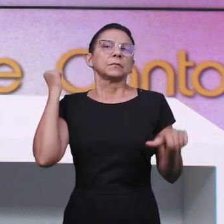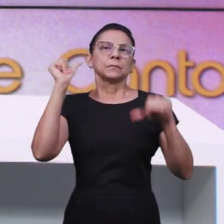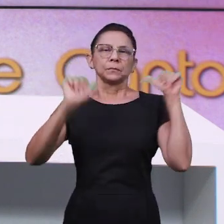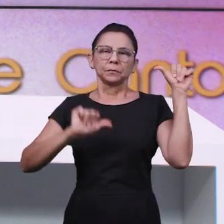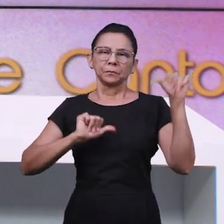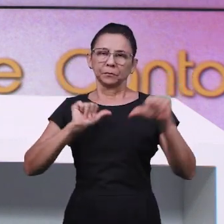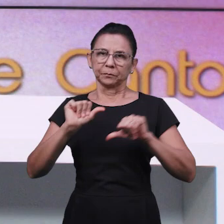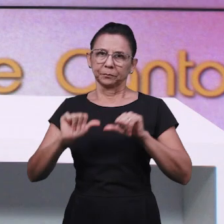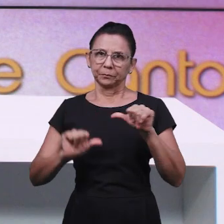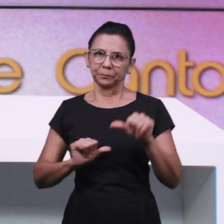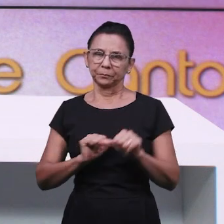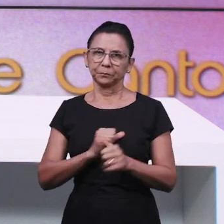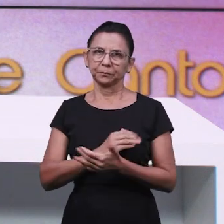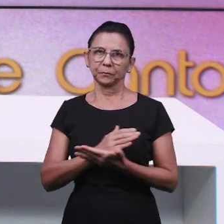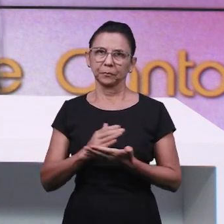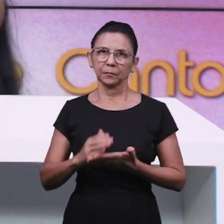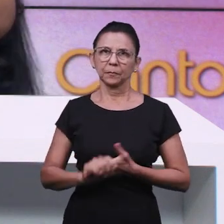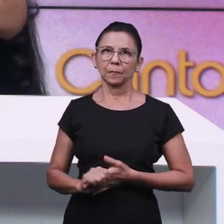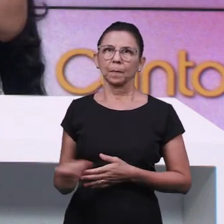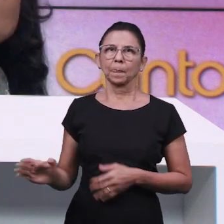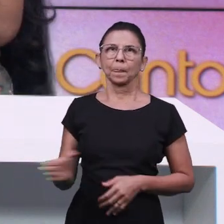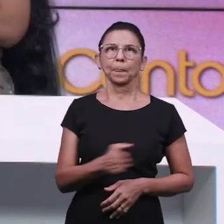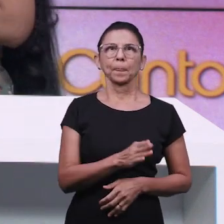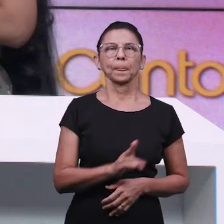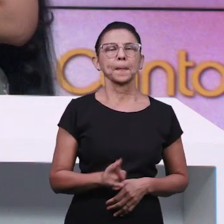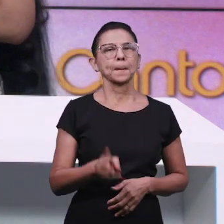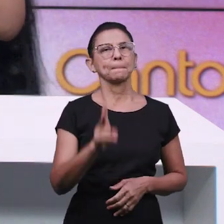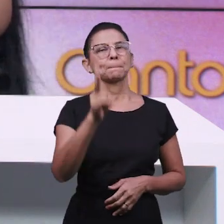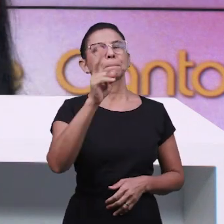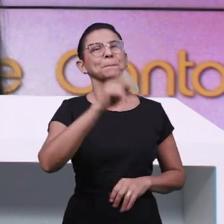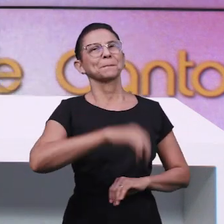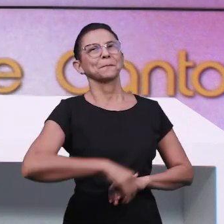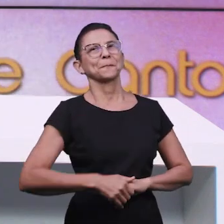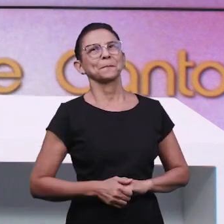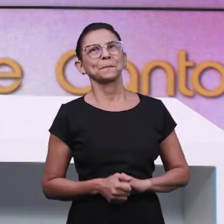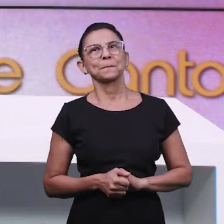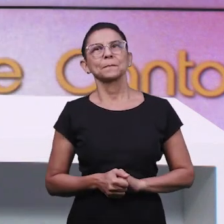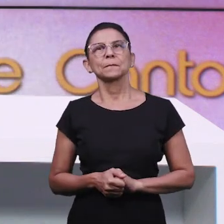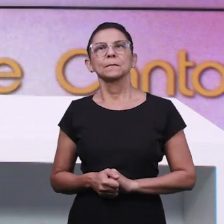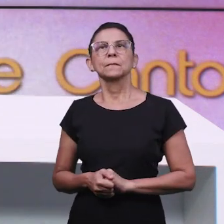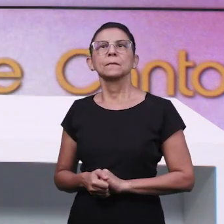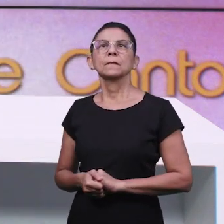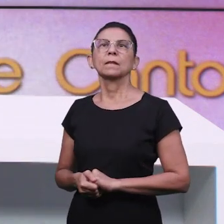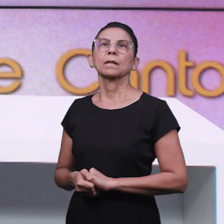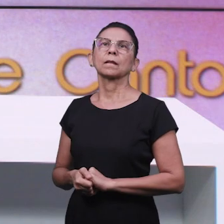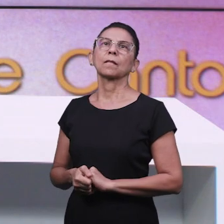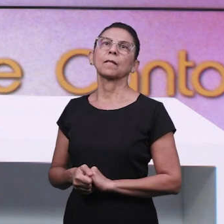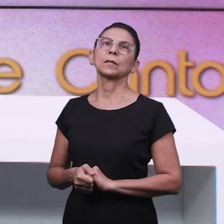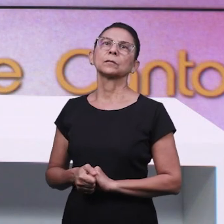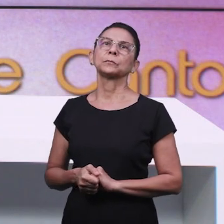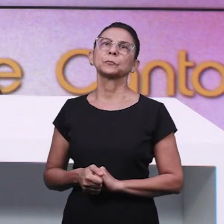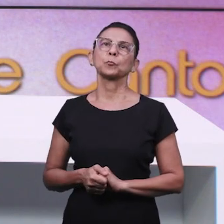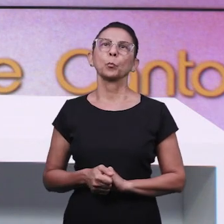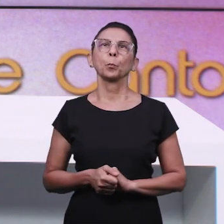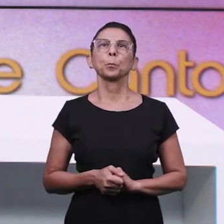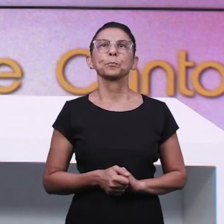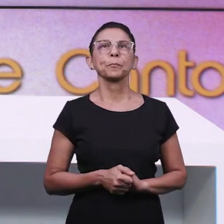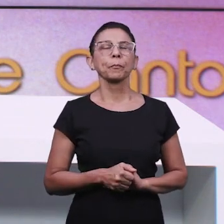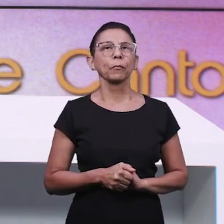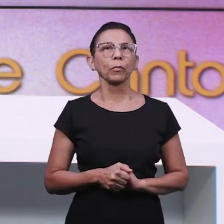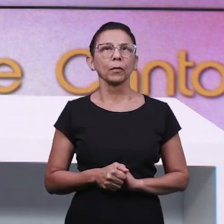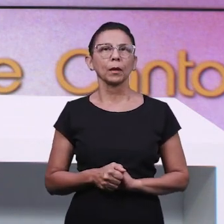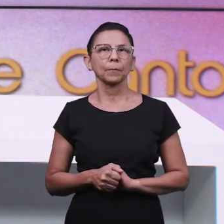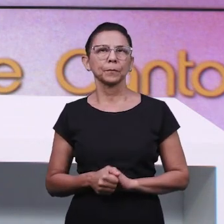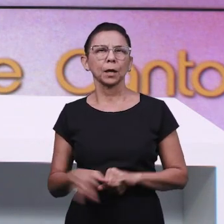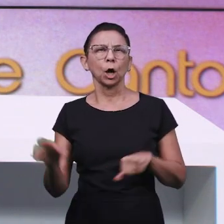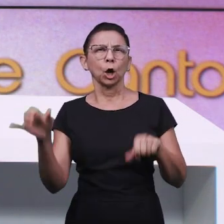articuladores. Então vamos seguir para que nós possamos caminhar no nosso entendimento. Falamos ali de